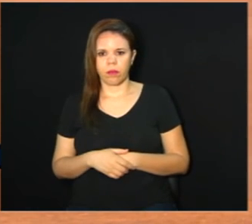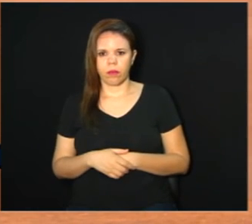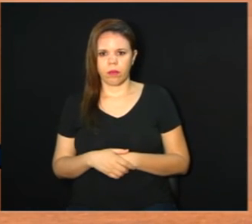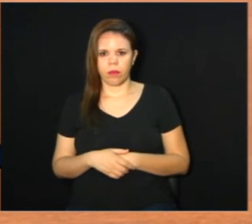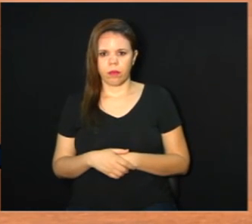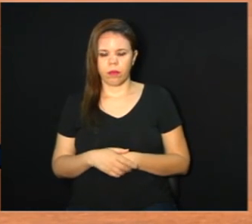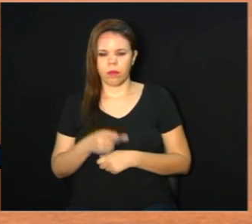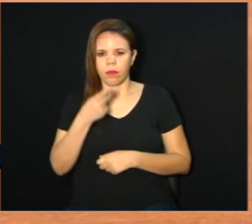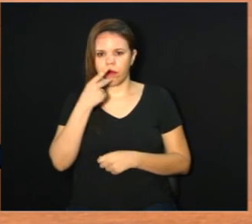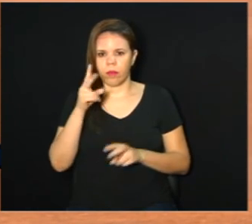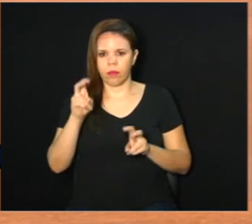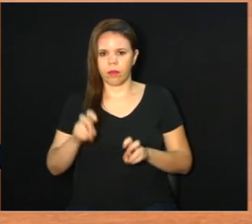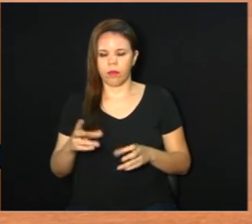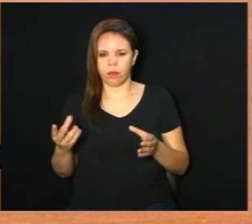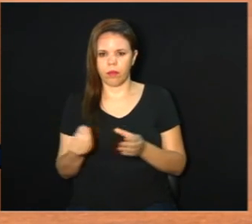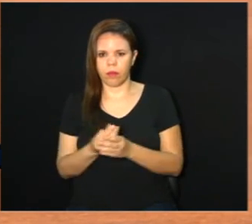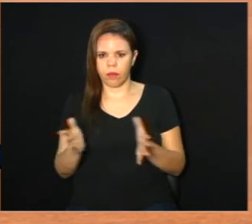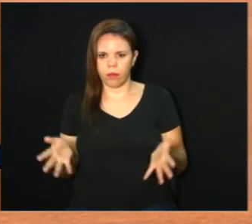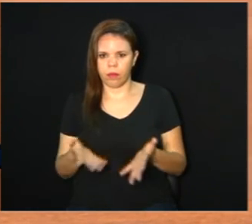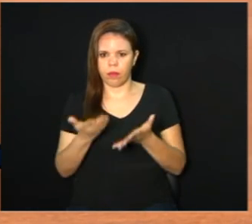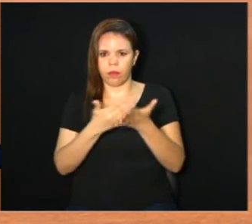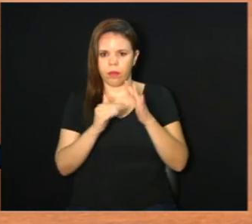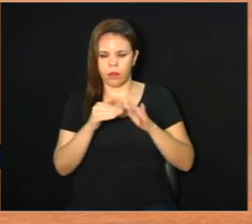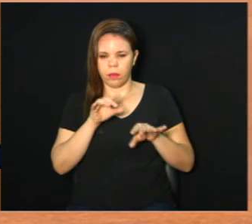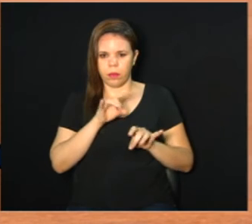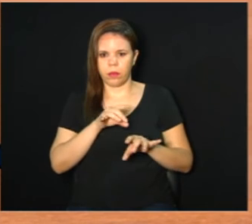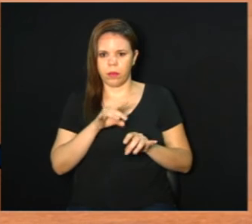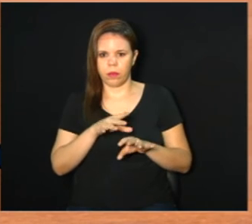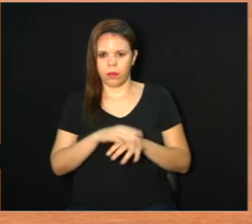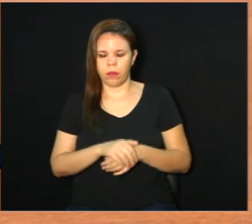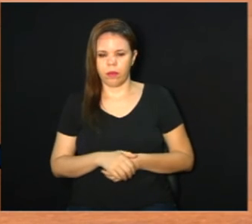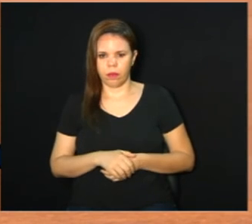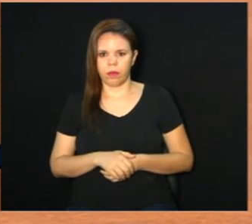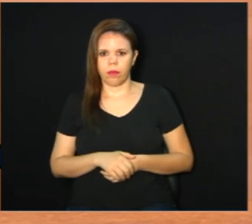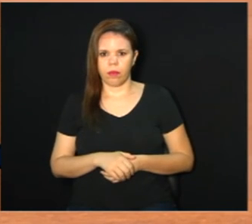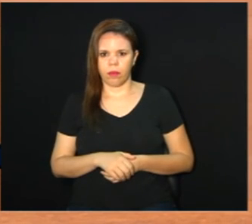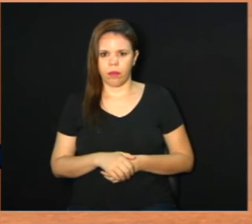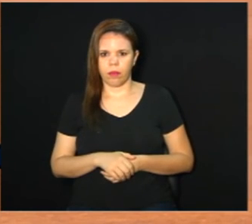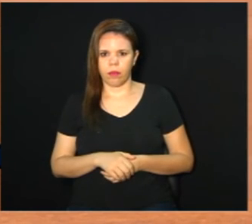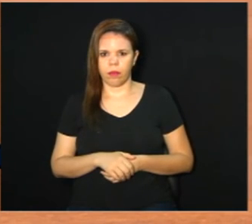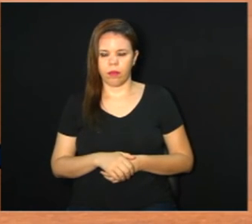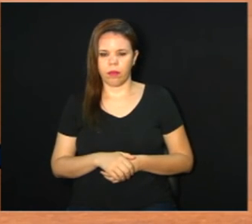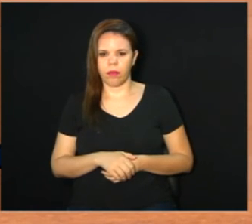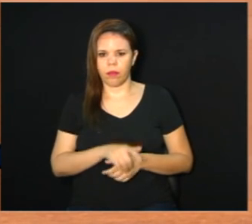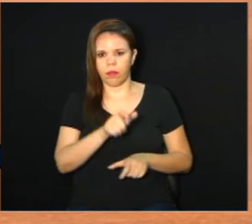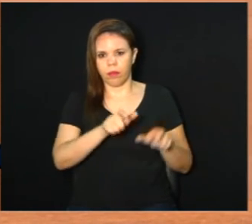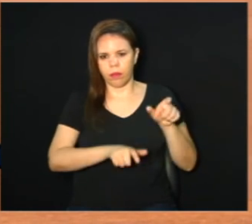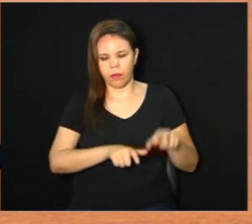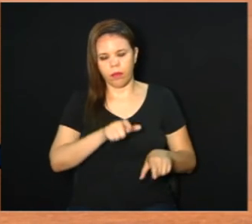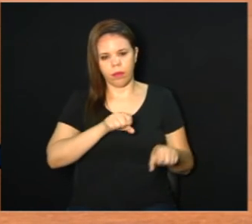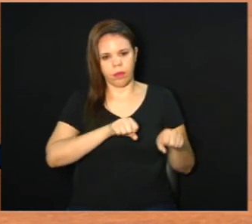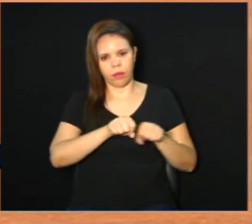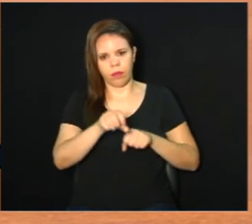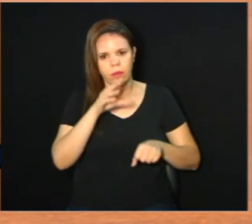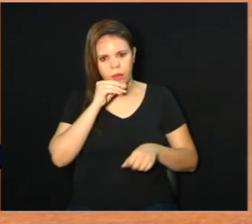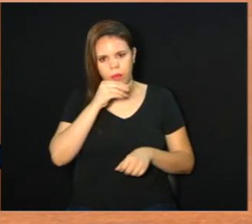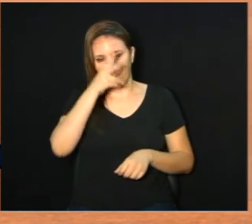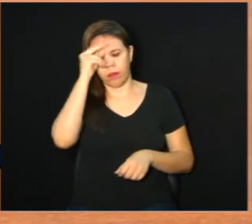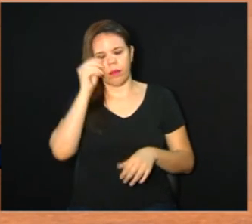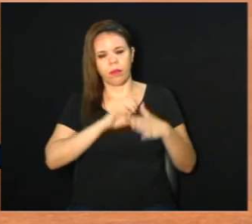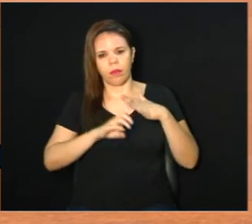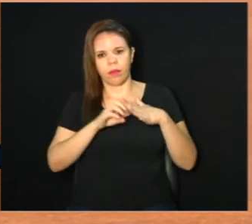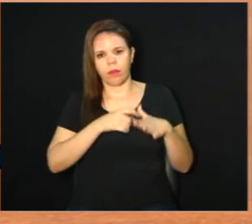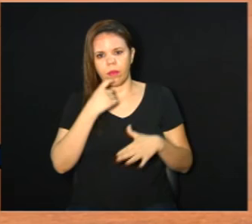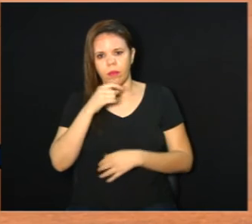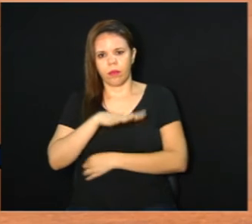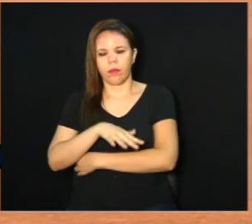para falar a questão da contribuição das escolas técnicas na formação de mão de obra qualificada para as empresas de Campinas e